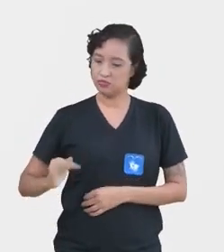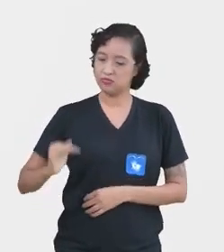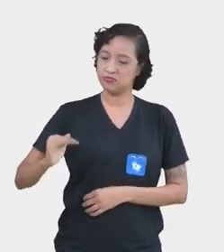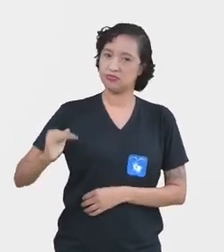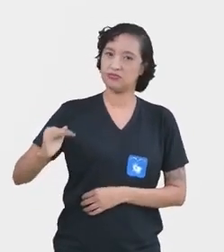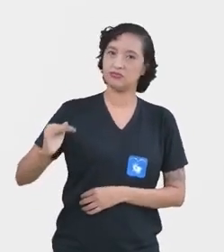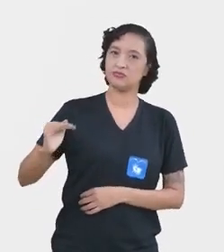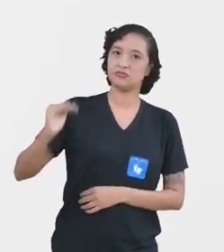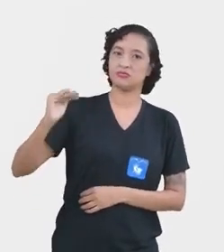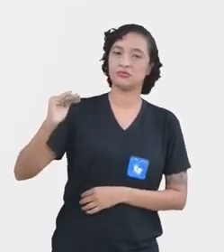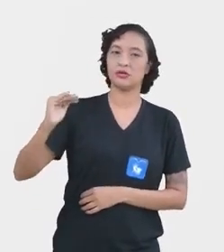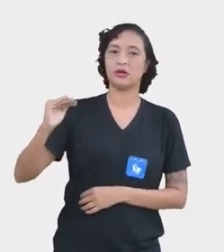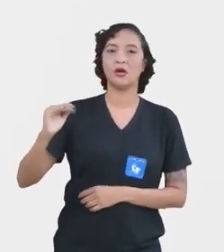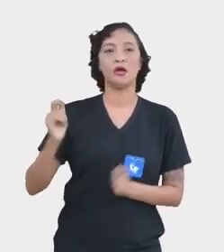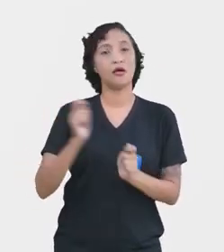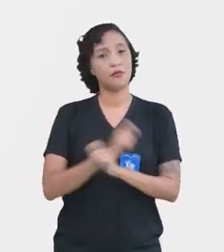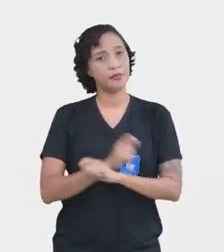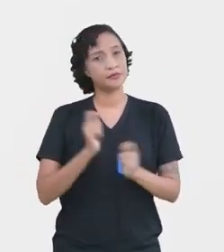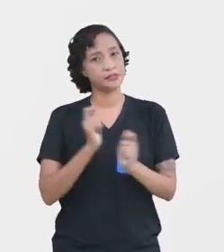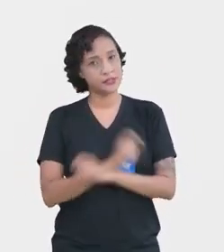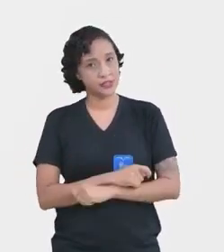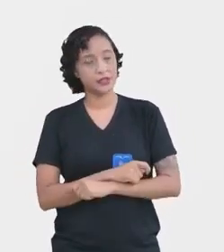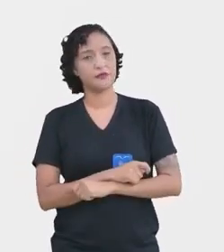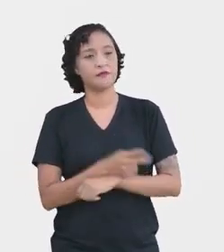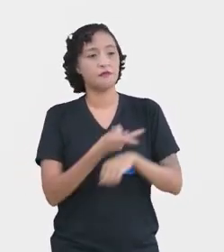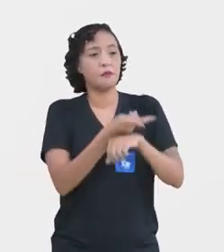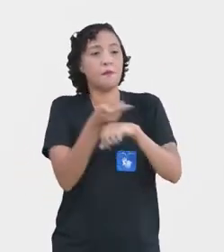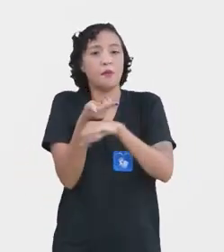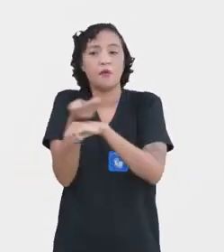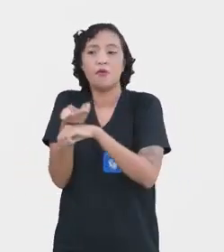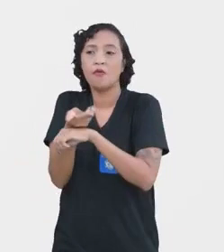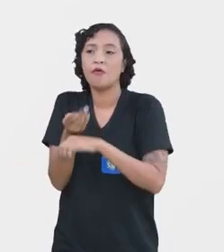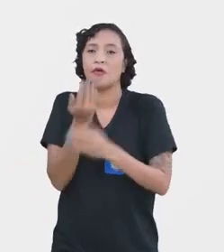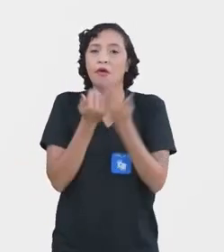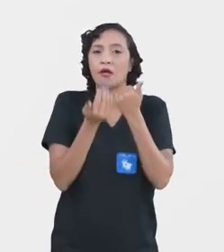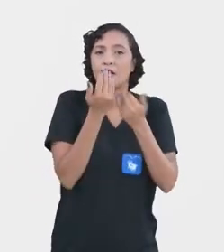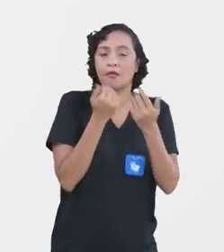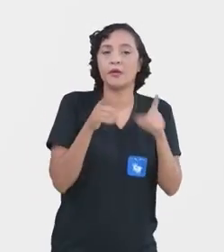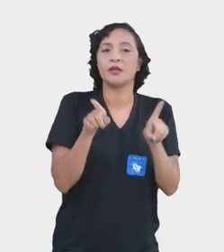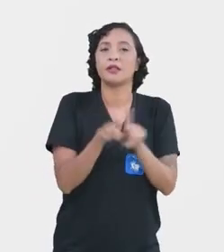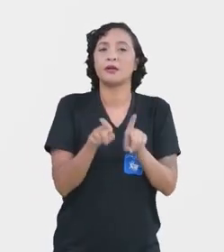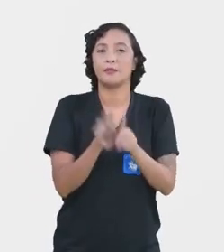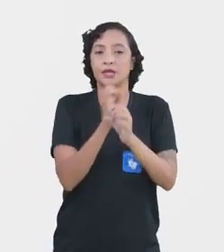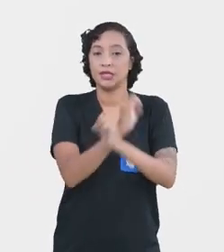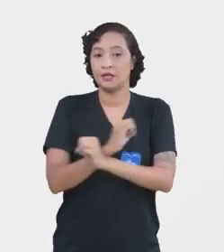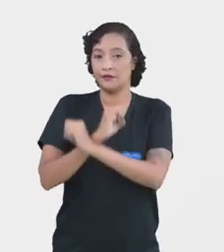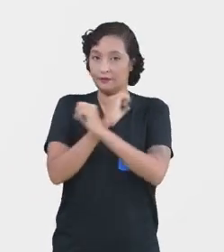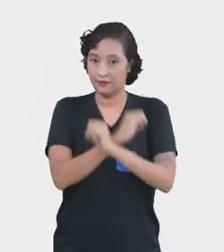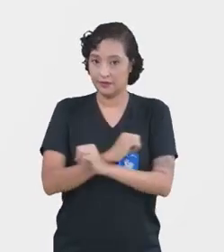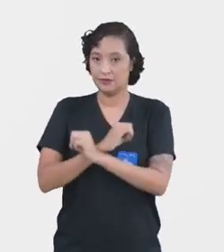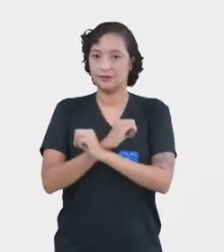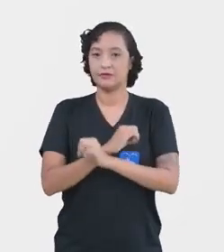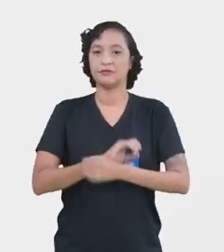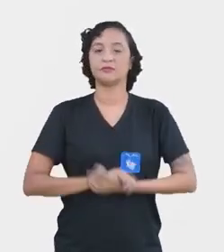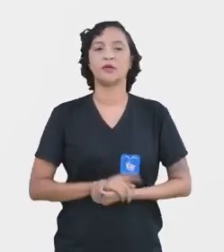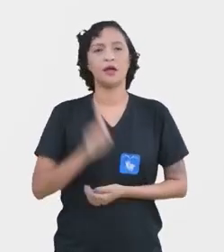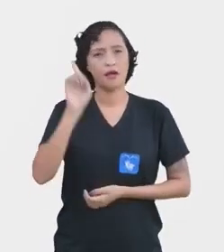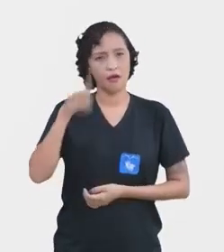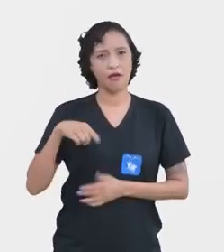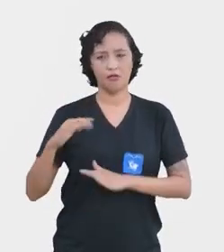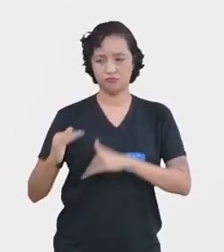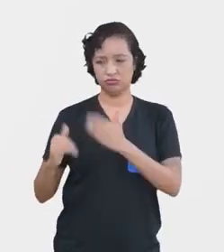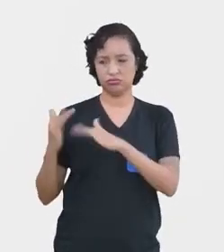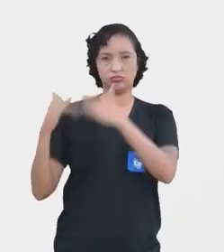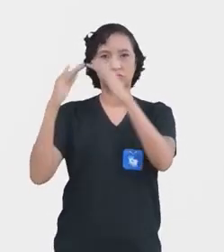nos tornamos capazes de procurar alimentos e nos defender, tá bom? Isso é o desenvolvimento